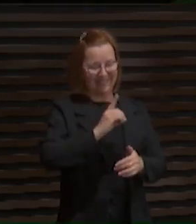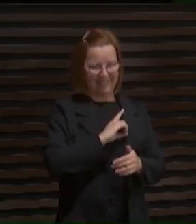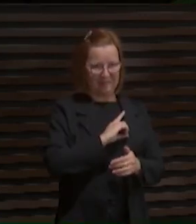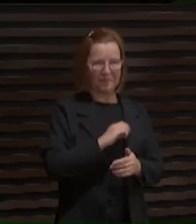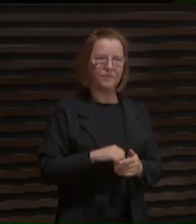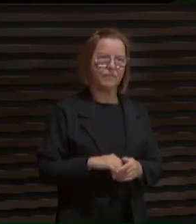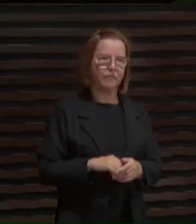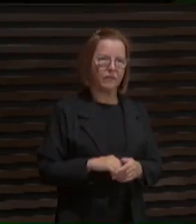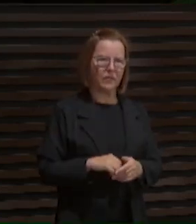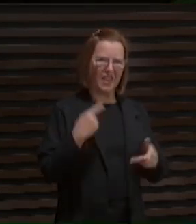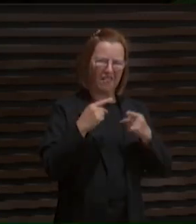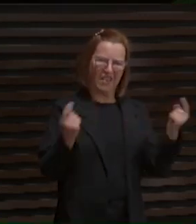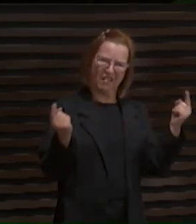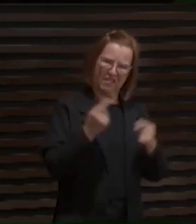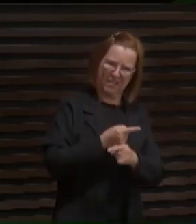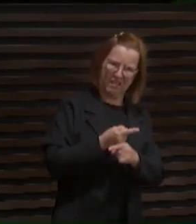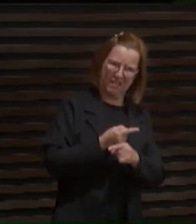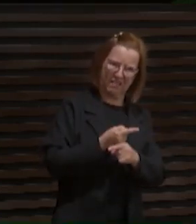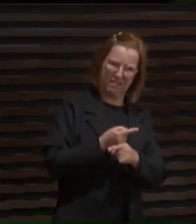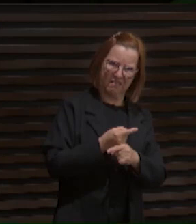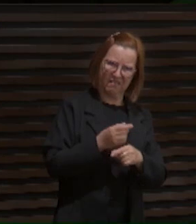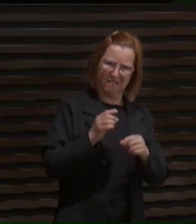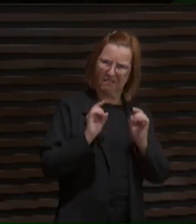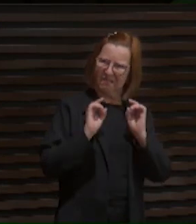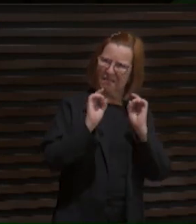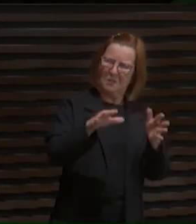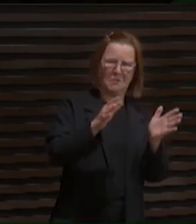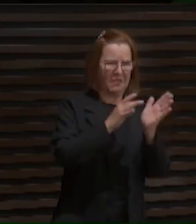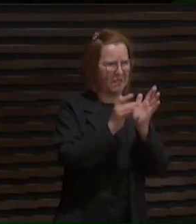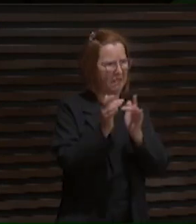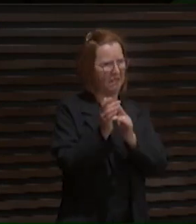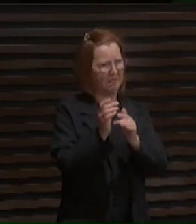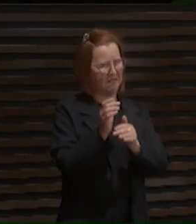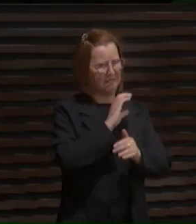Dizer o contrário é negar quem Cristo é e a obra que Ele fez.